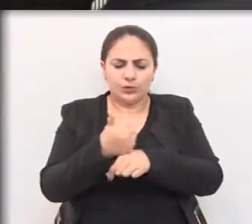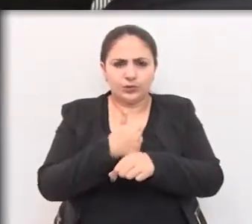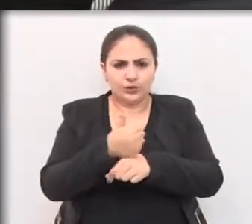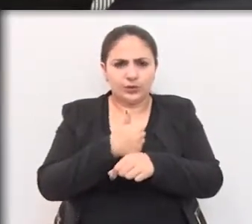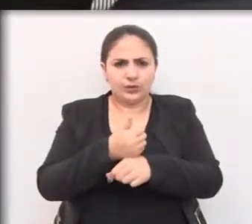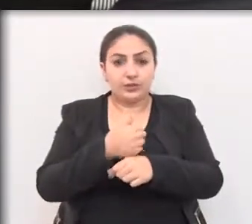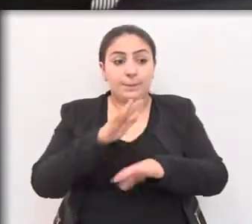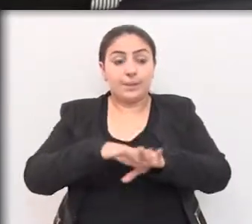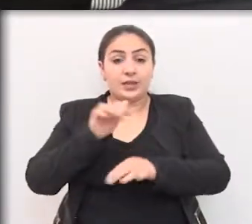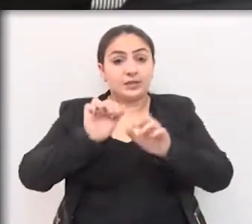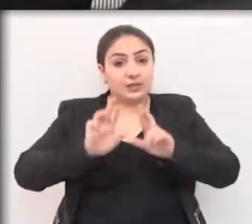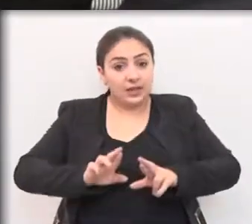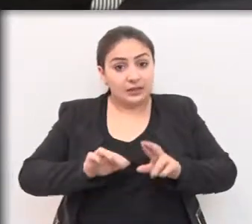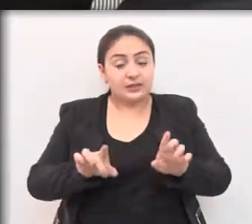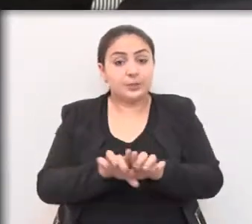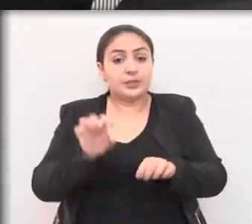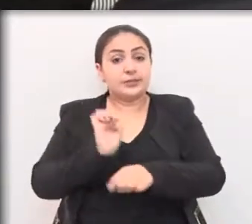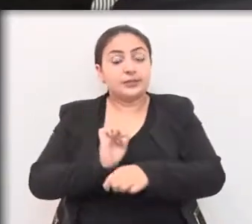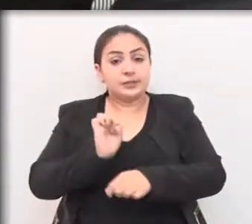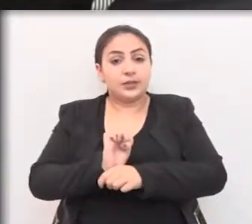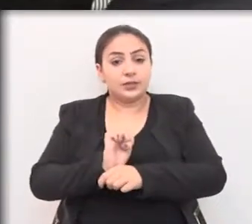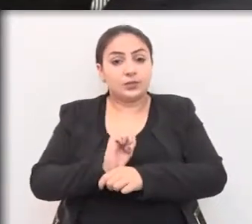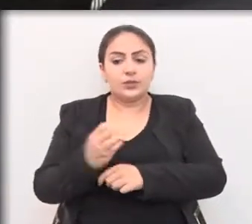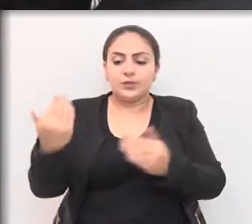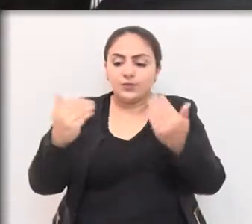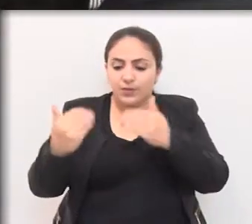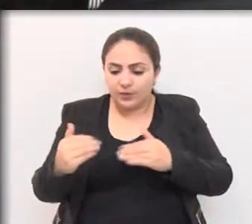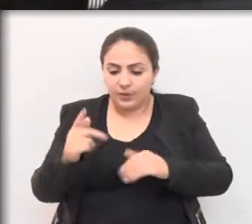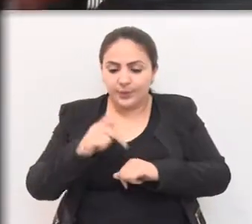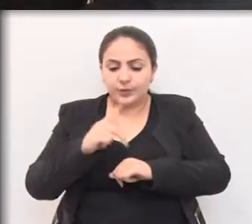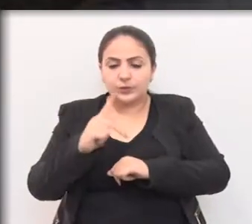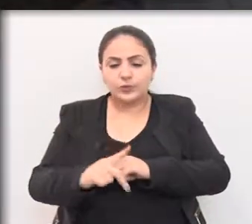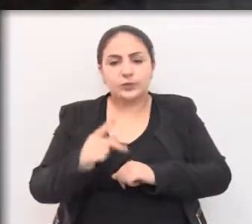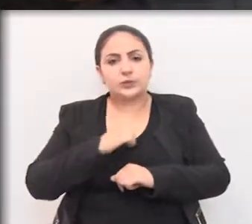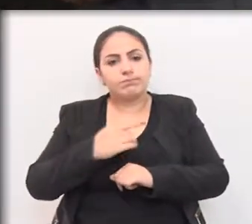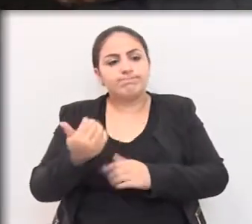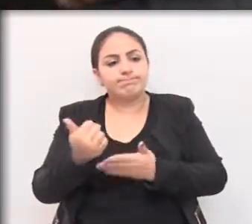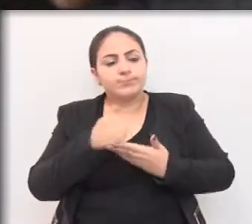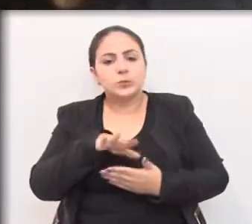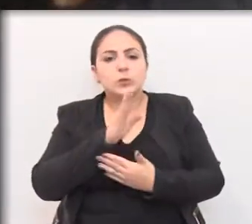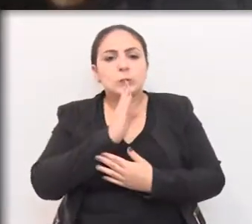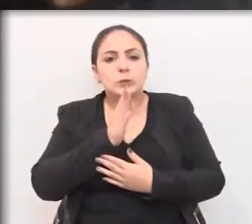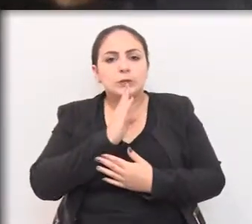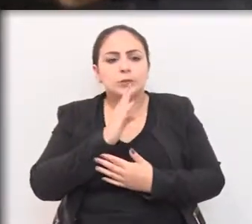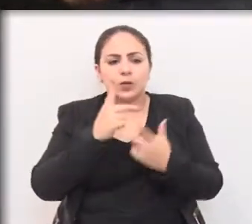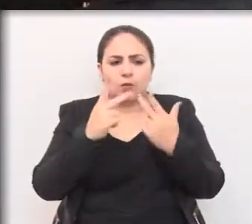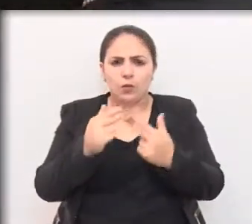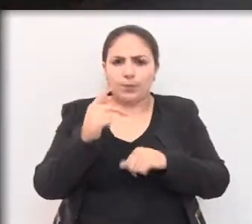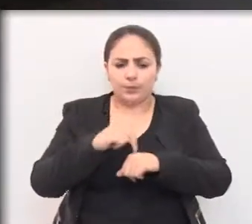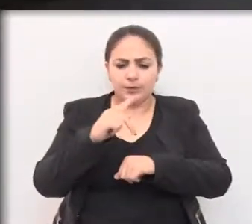profissionais de outras áreas e de outros estados possam vir até Passo Fundo trazer o seu conhecimento, bem como os nossos, que Passo Fundo é